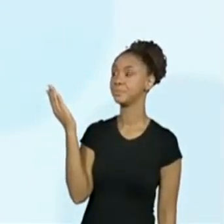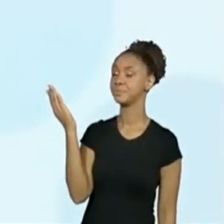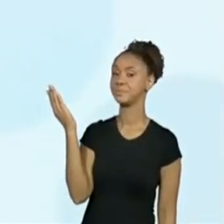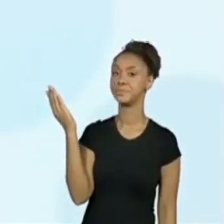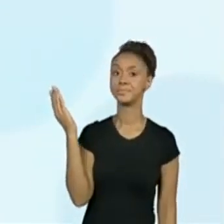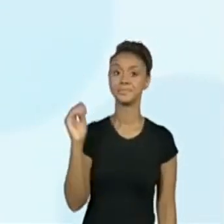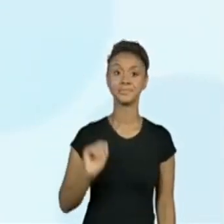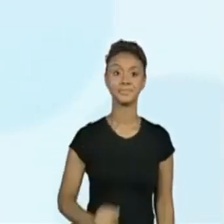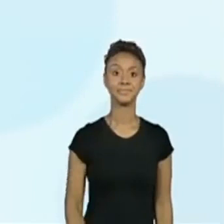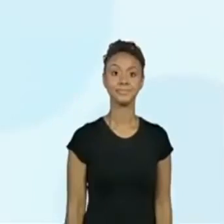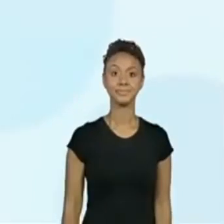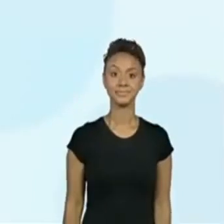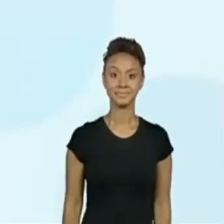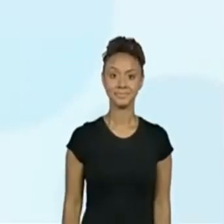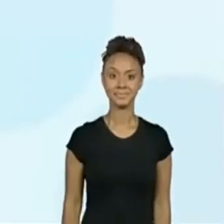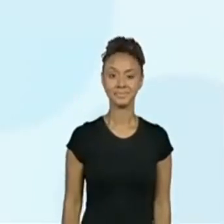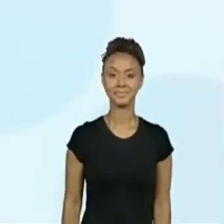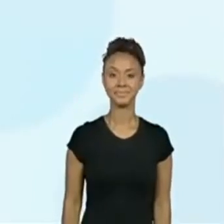Adormecida. A